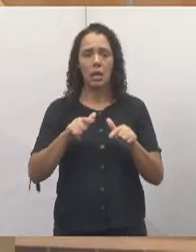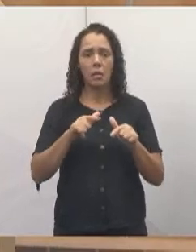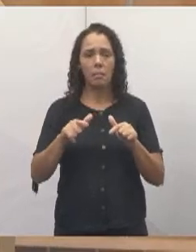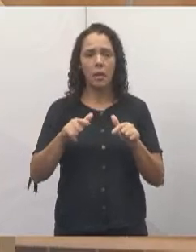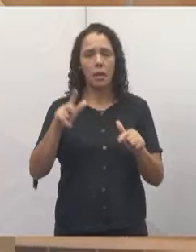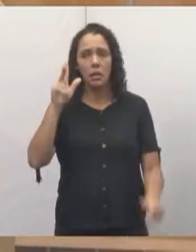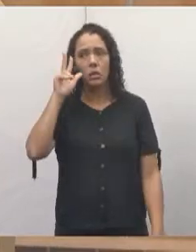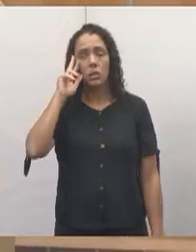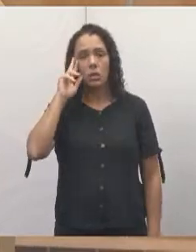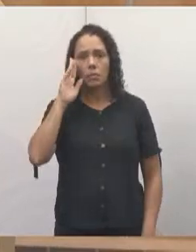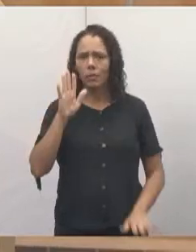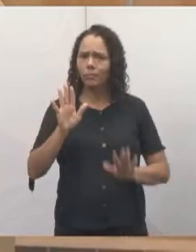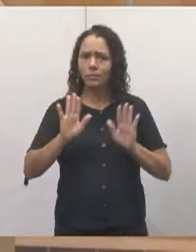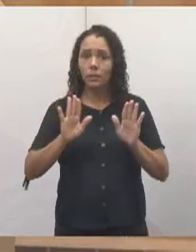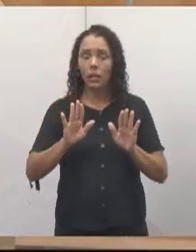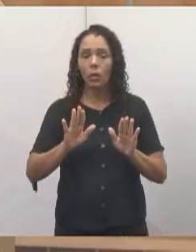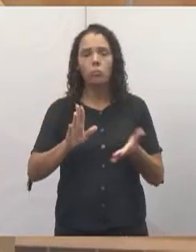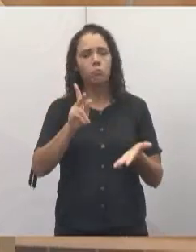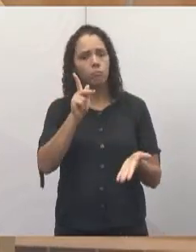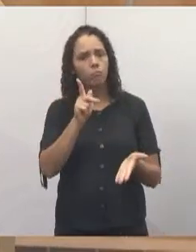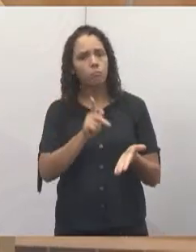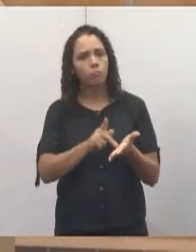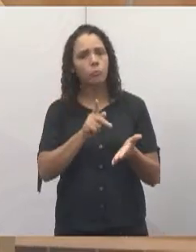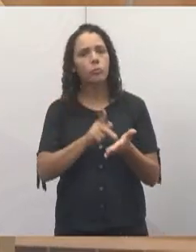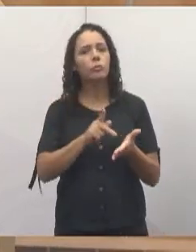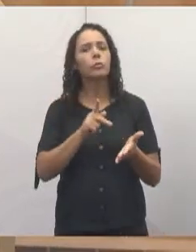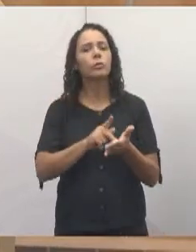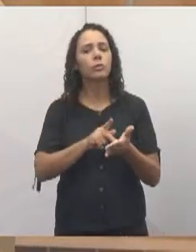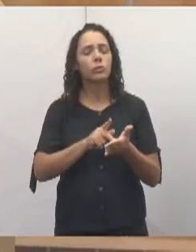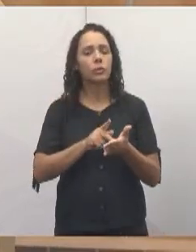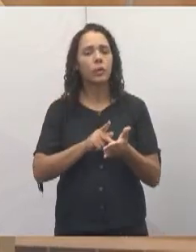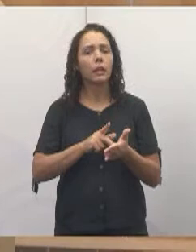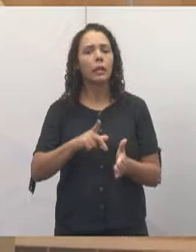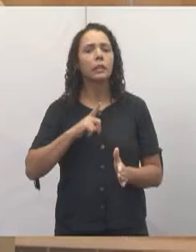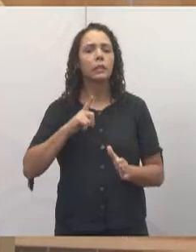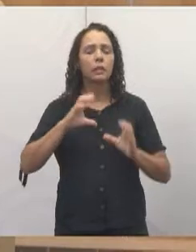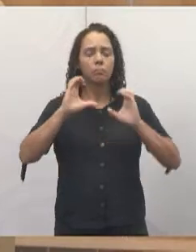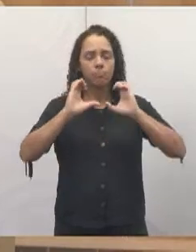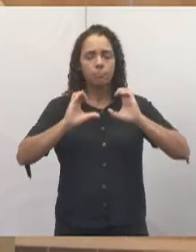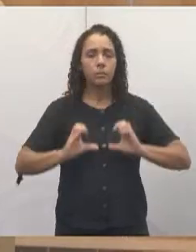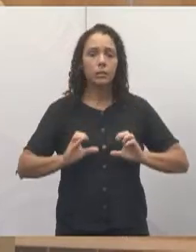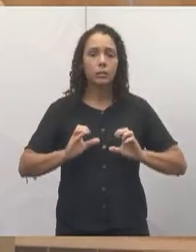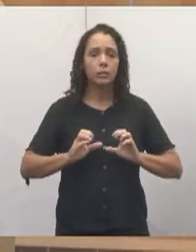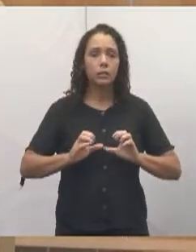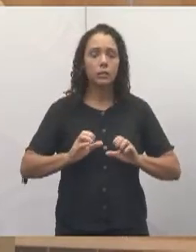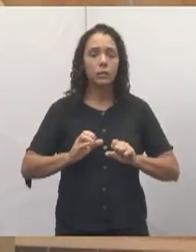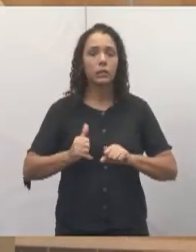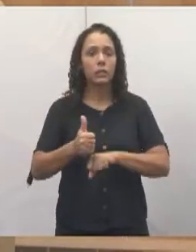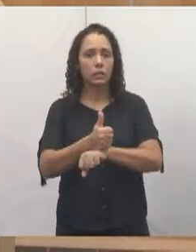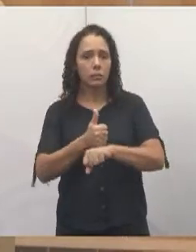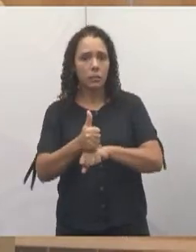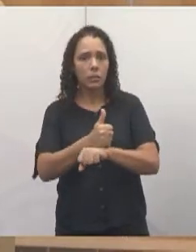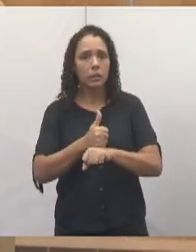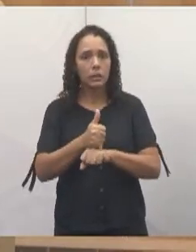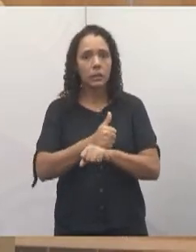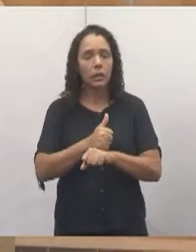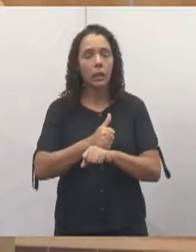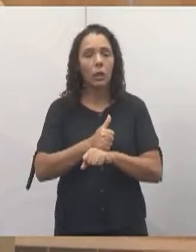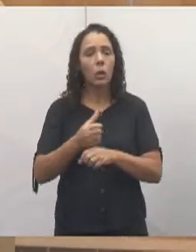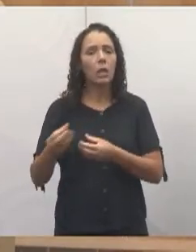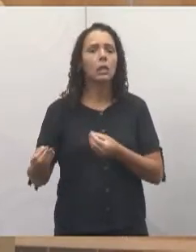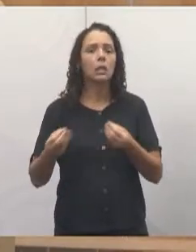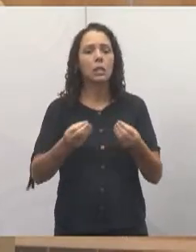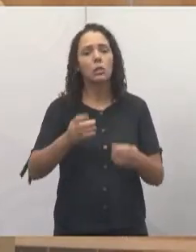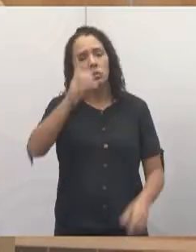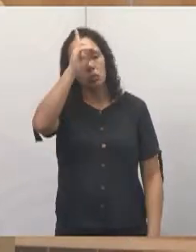Ele, de fato, traz a cidadania para o exercício da sua profissão, garantindo direitos, seja o direito à liberdade,